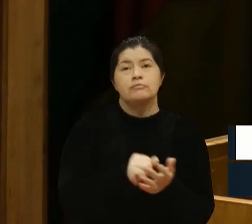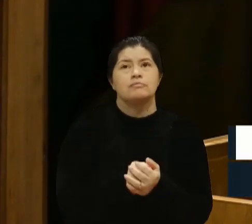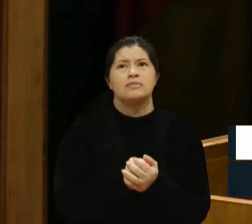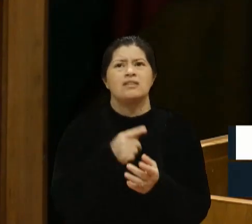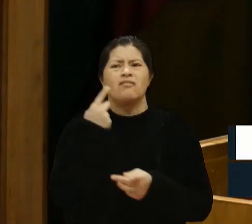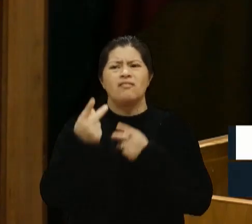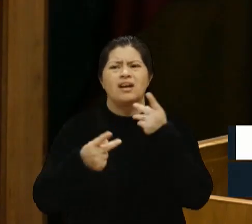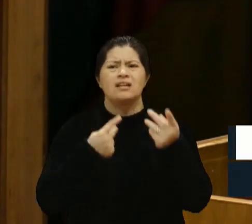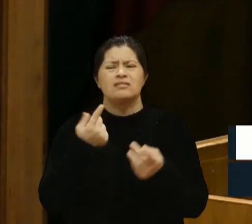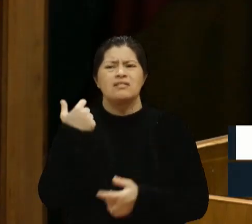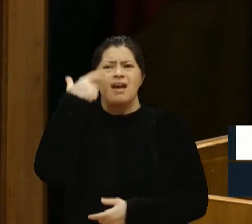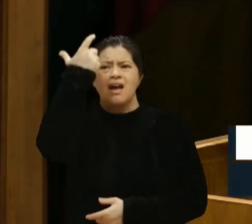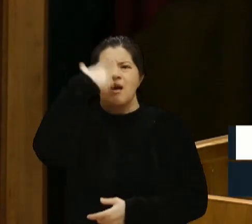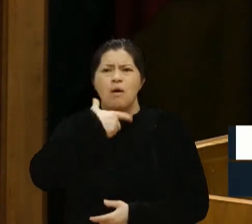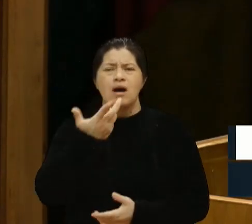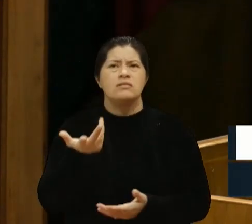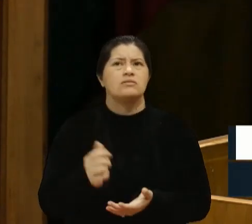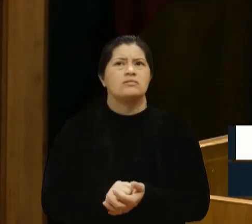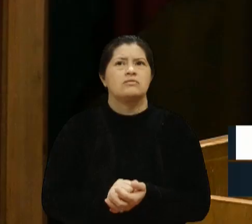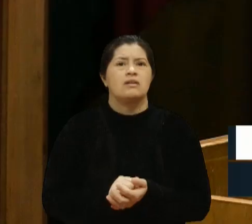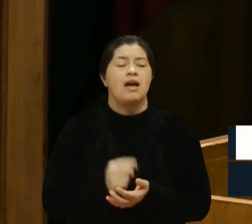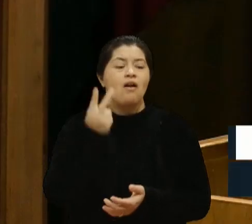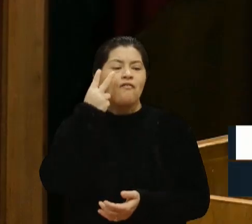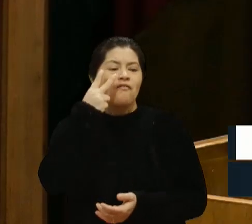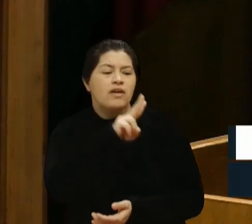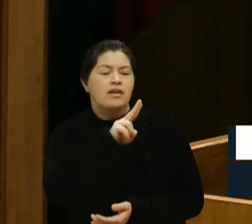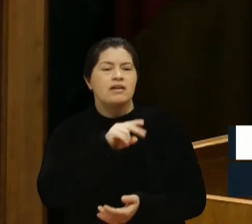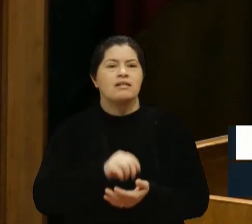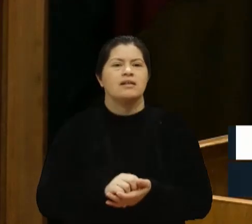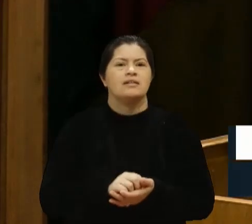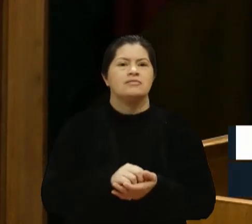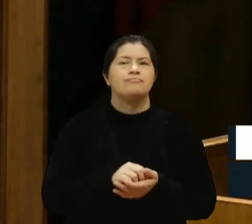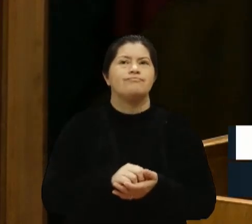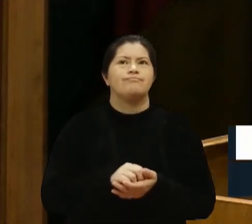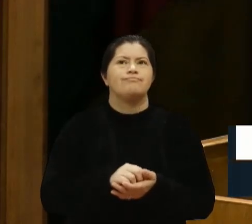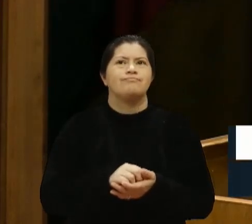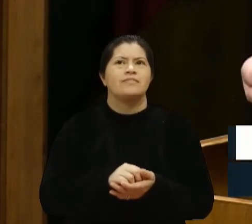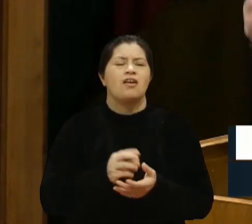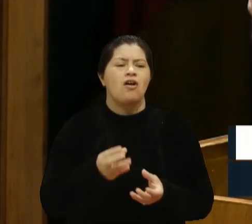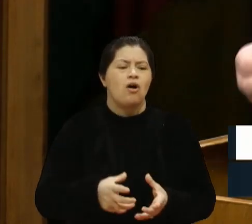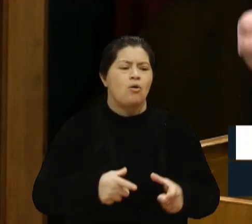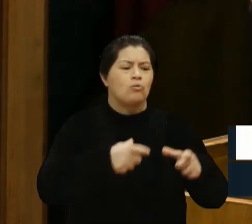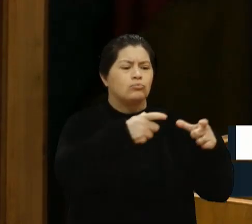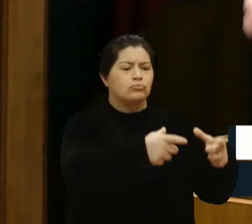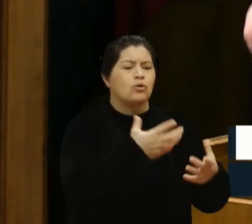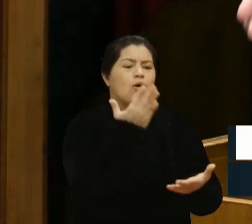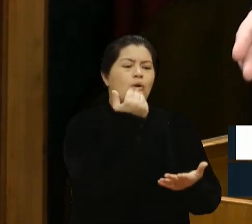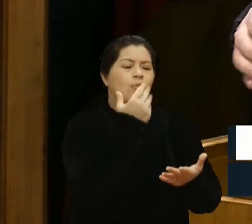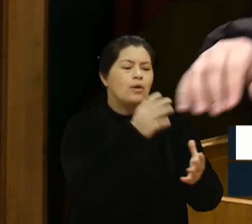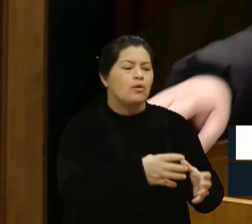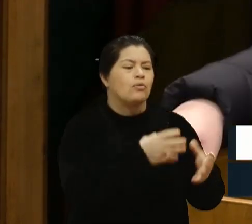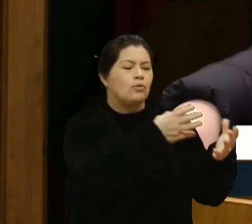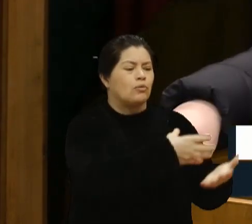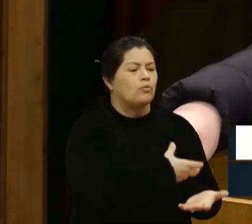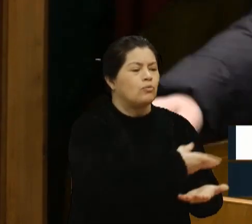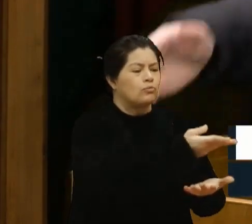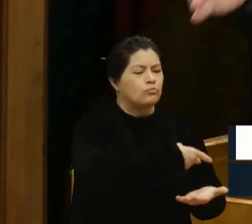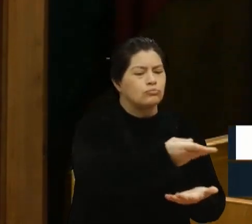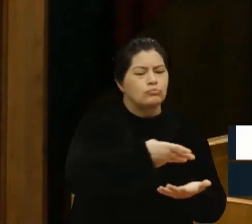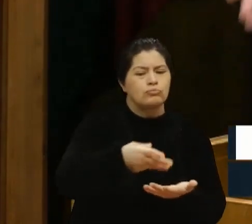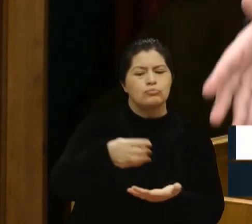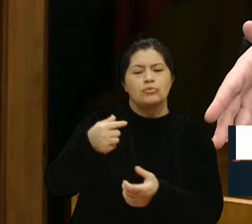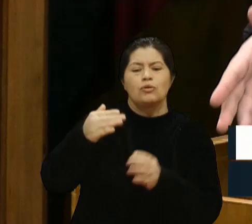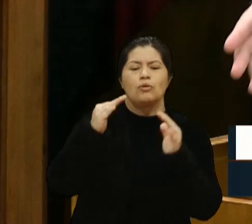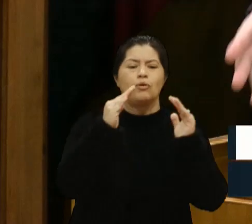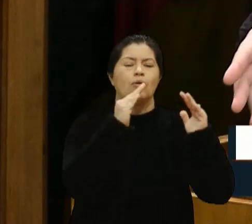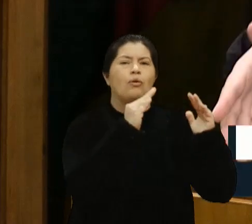falando aqui de uma coisa que eu acho, Mauro, estou dizendo de uma coisa que eu vi. Cansei de levar marmita madrugada adentro para moradores em situação de rua em Caxias do Sul,